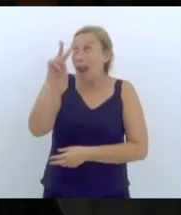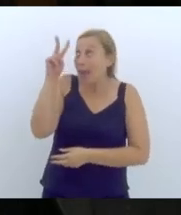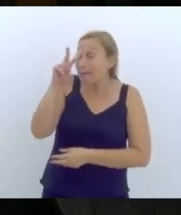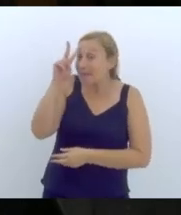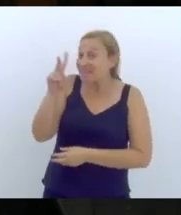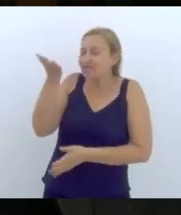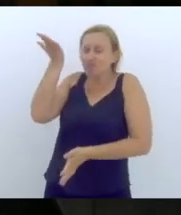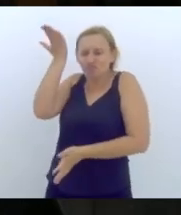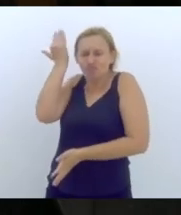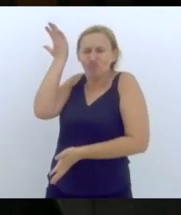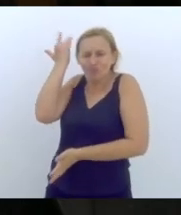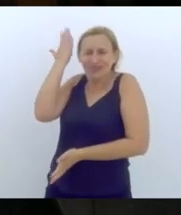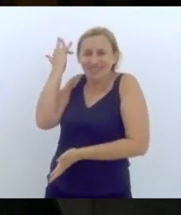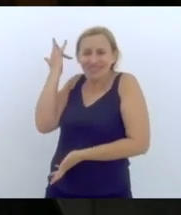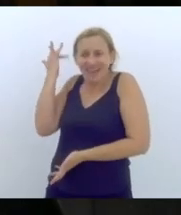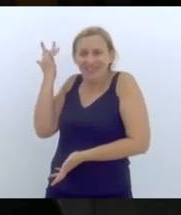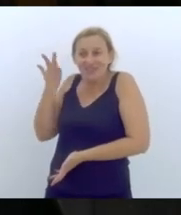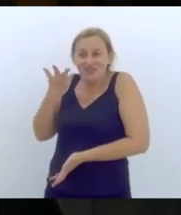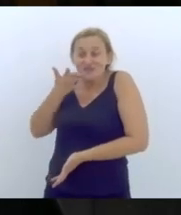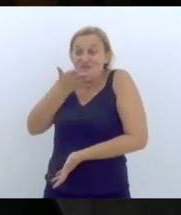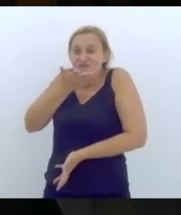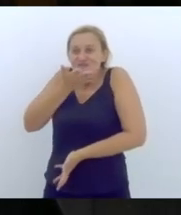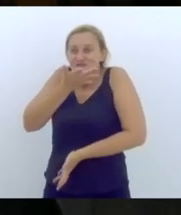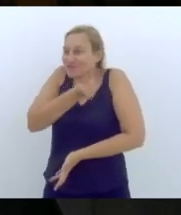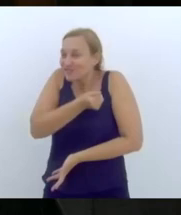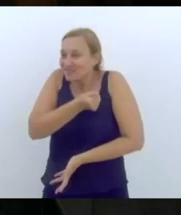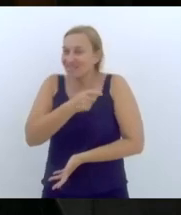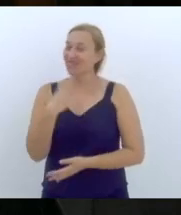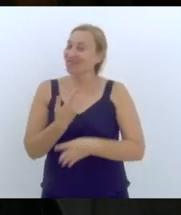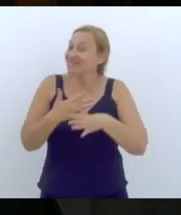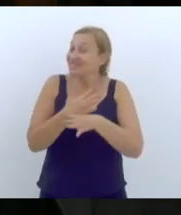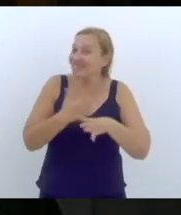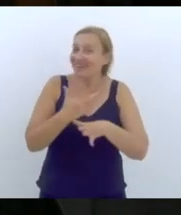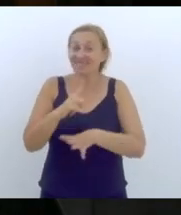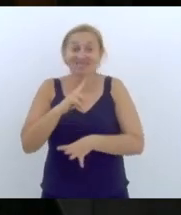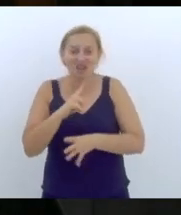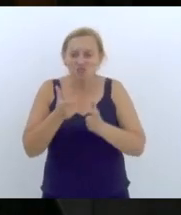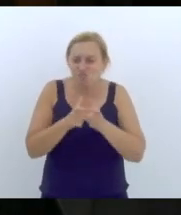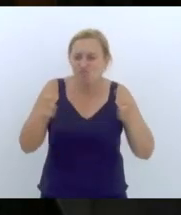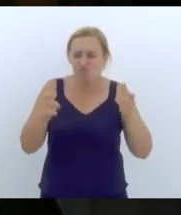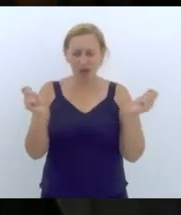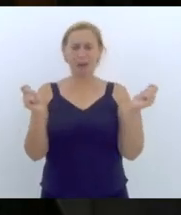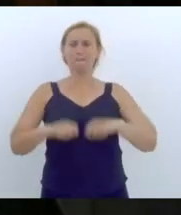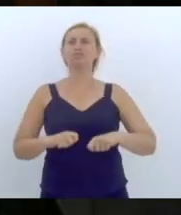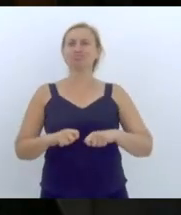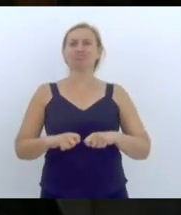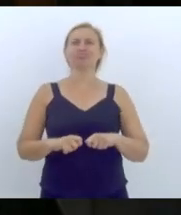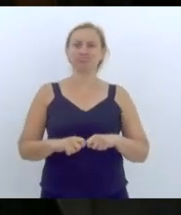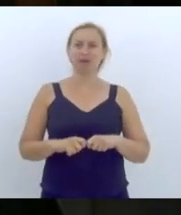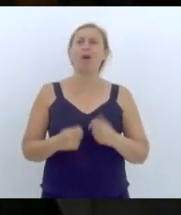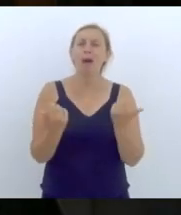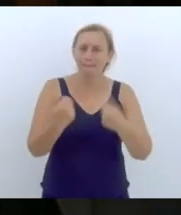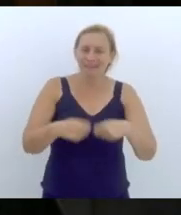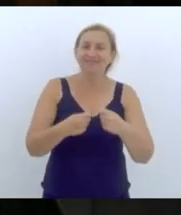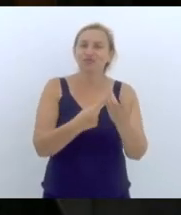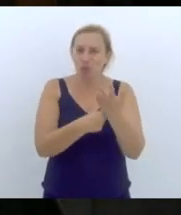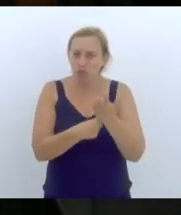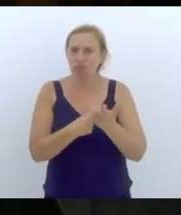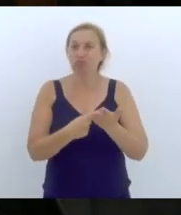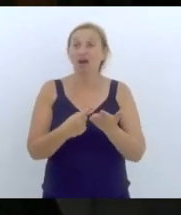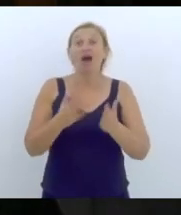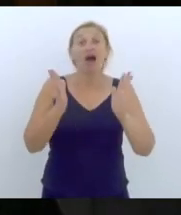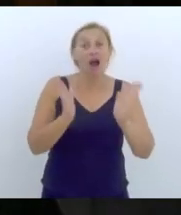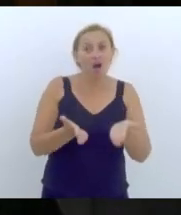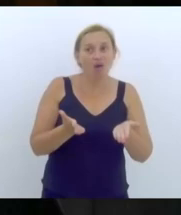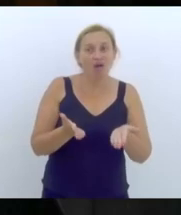lembrança gostosa da nossa cidade. A nossa cidade tem um grande potencial e precisa de ajuda.